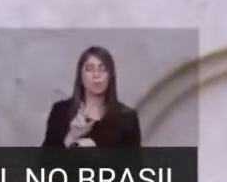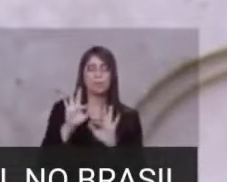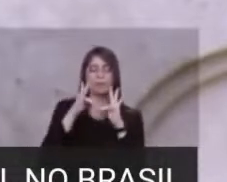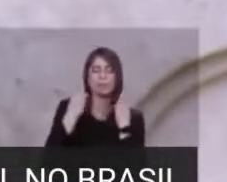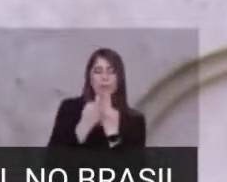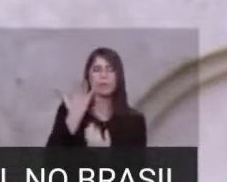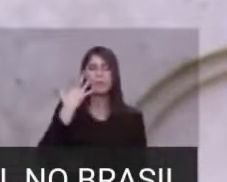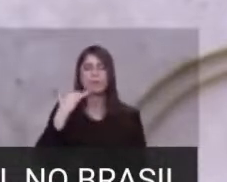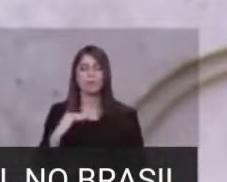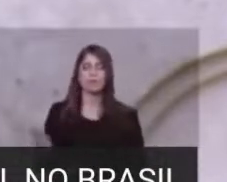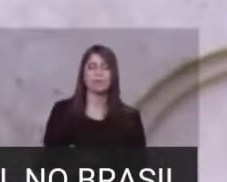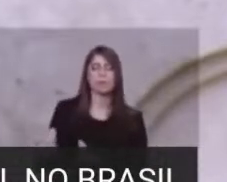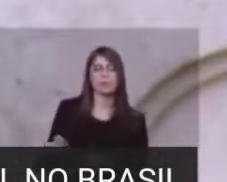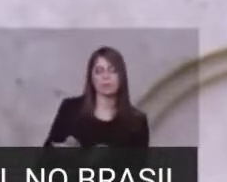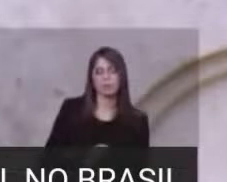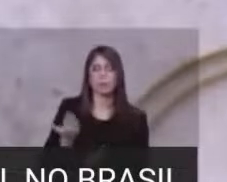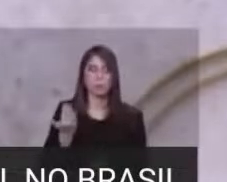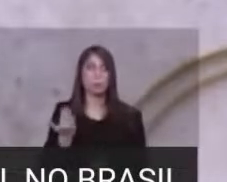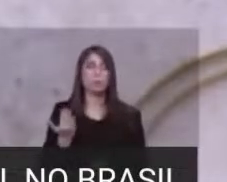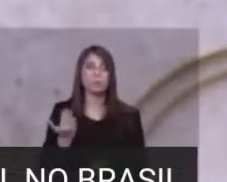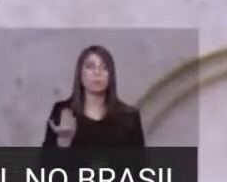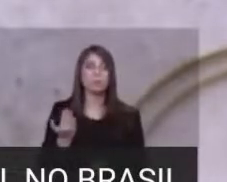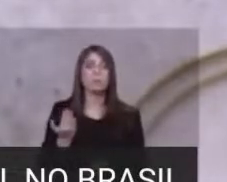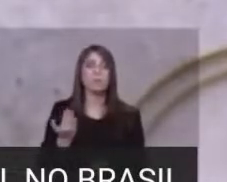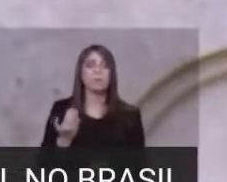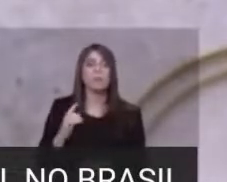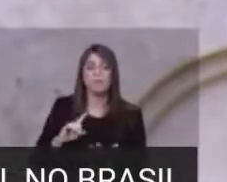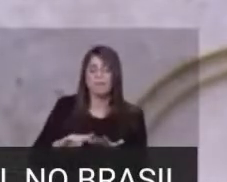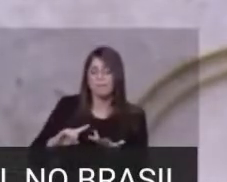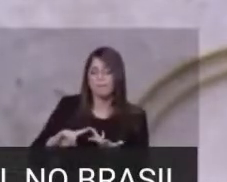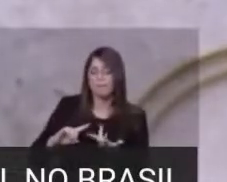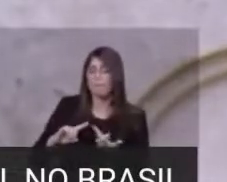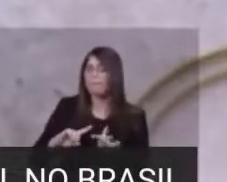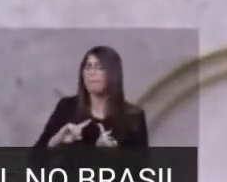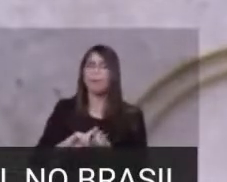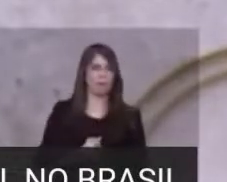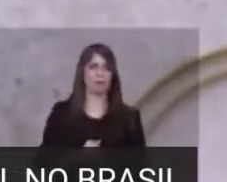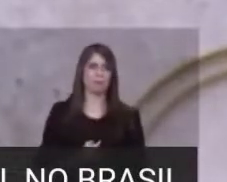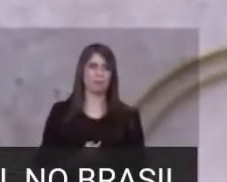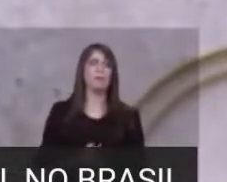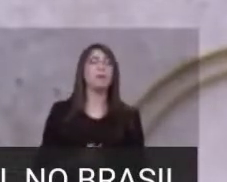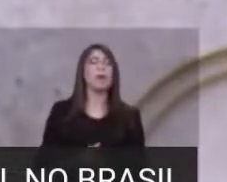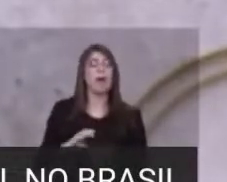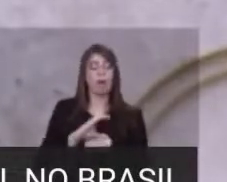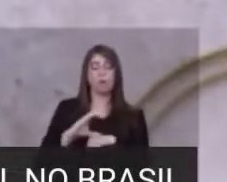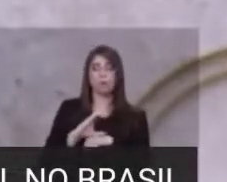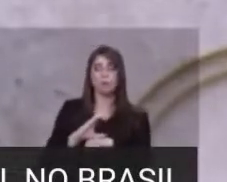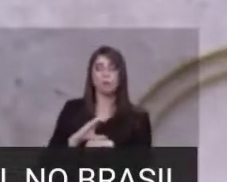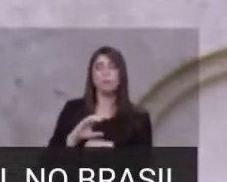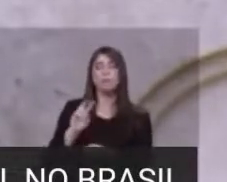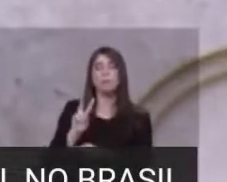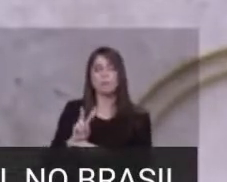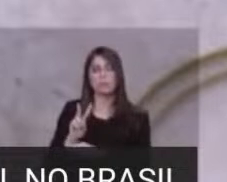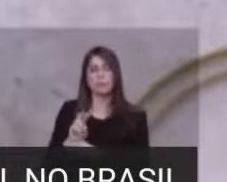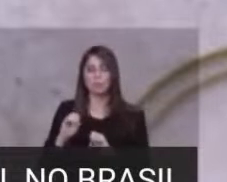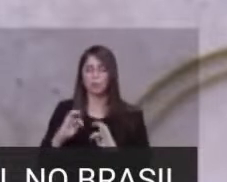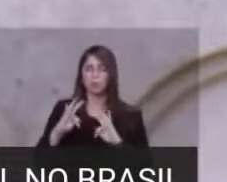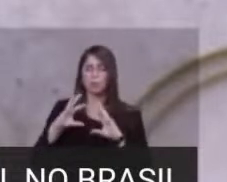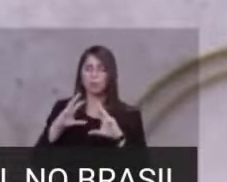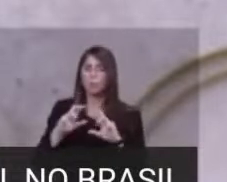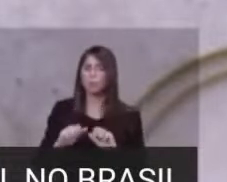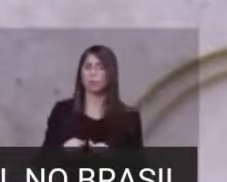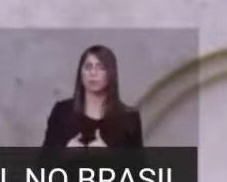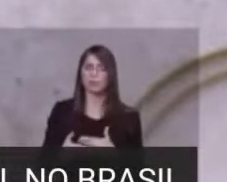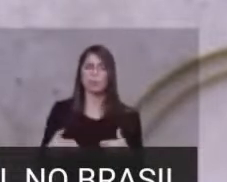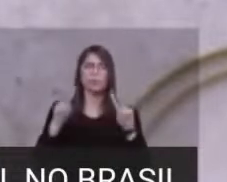família, da criança, do adolescente, do idoso, em meio a muitas outras matérias. Essa é uma singularidade da Constituição brasileira,